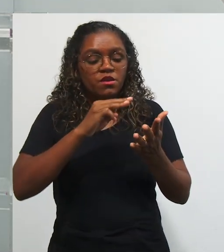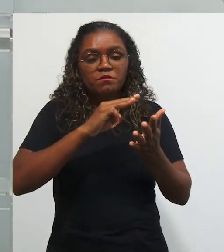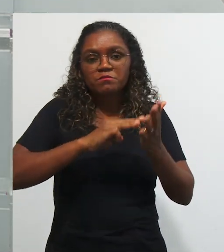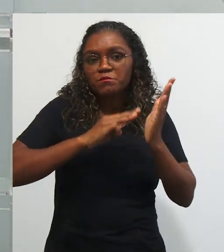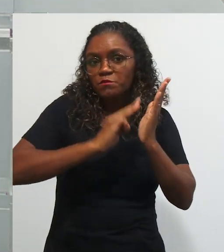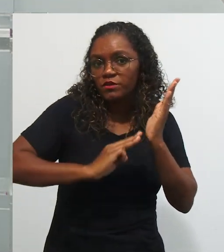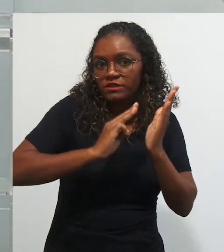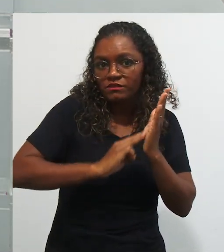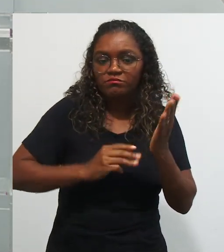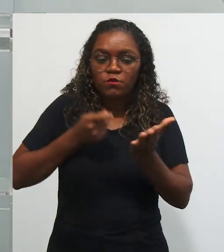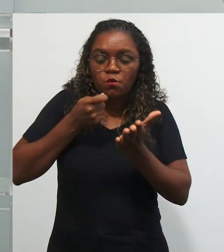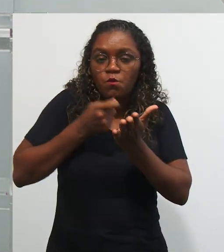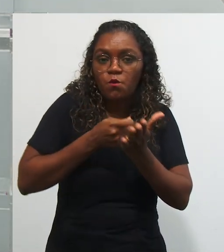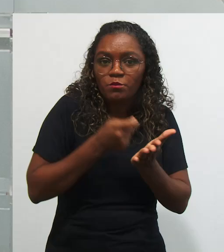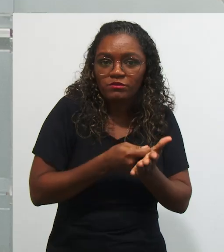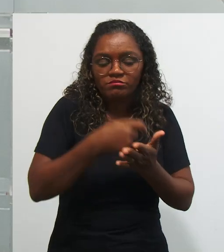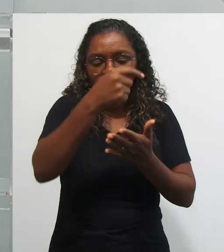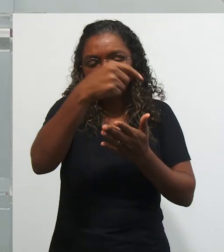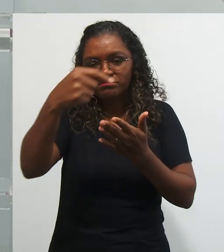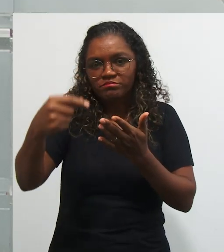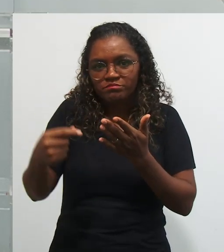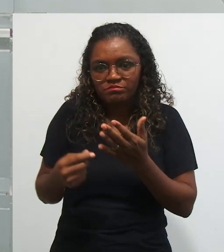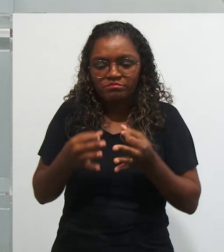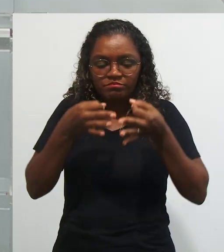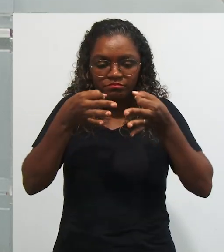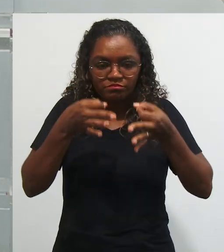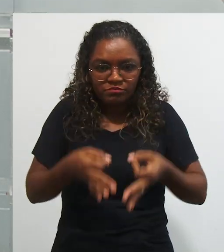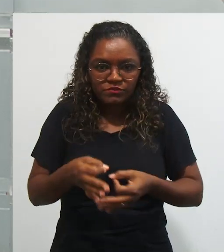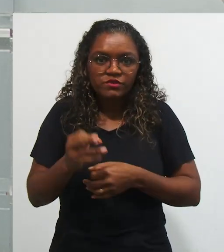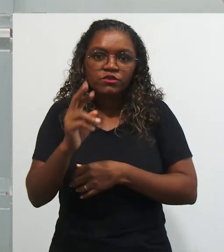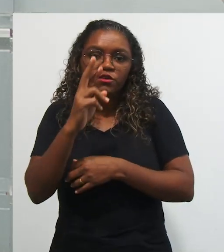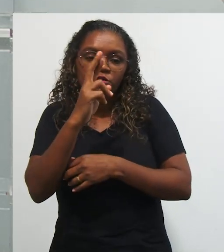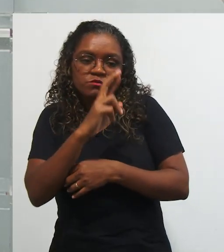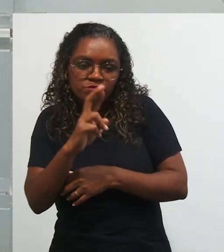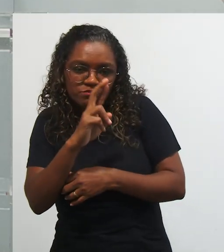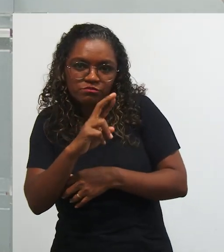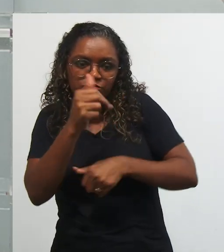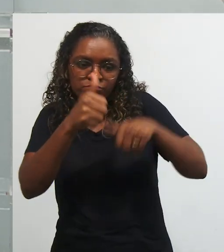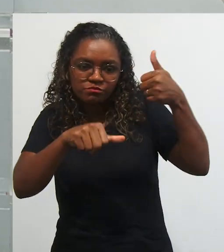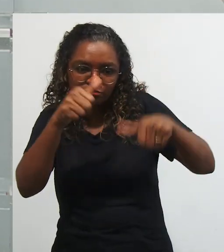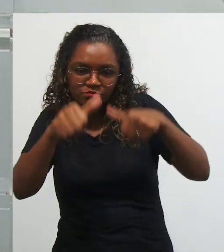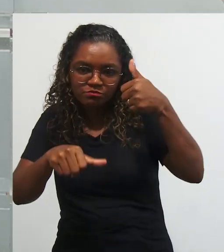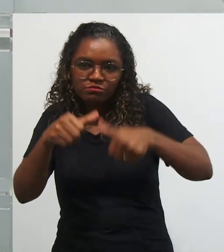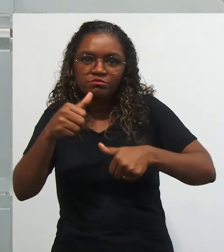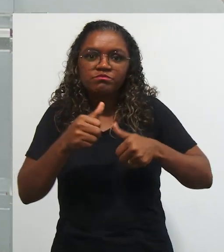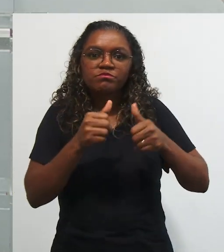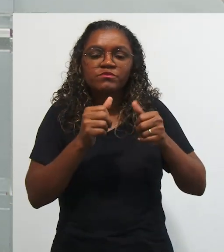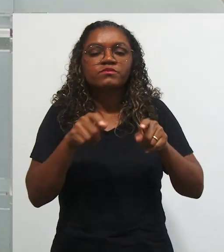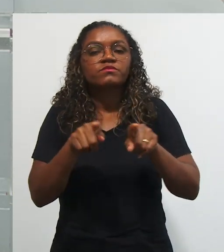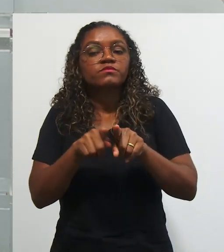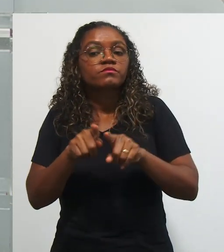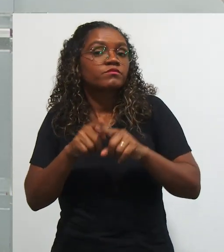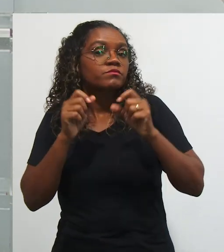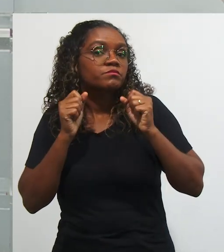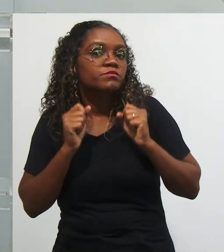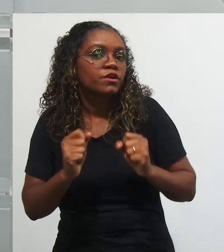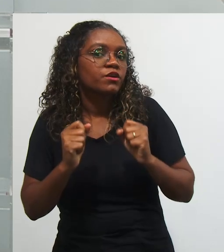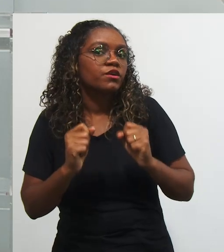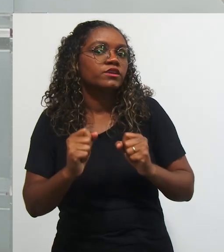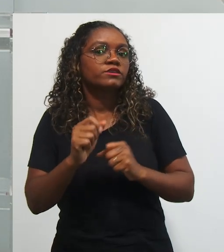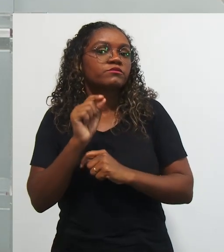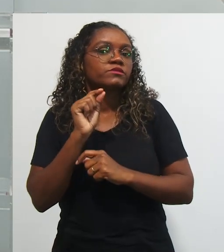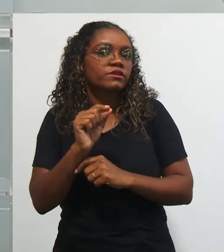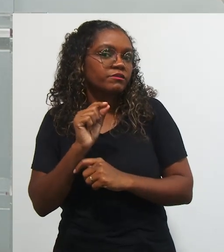metodológico. Ela tem procedimentos e critérios que são observados, seguidos e que podem